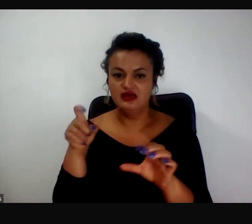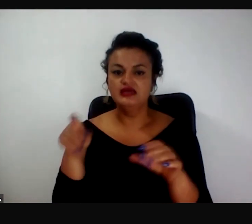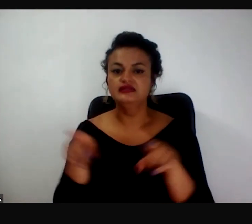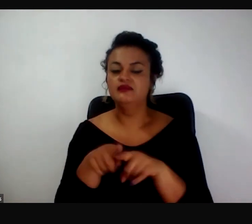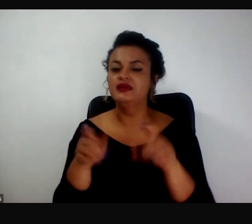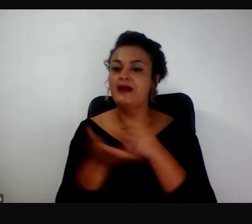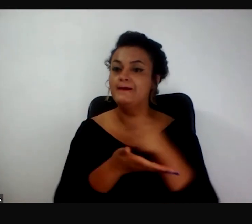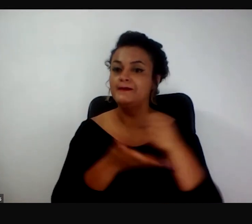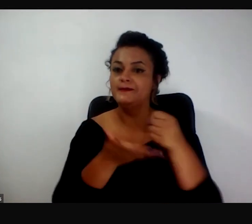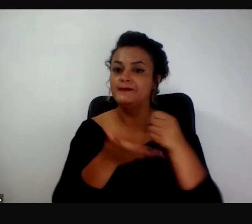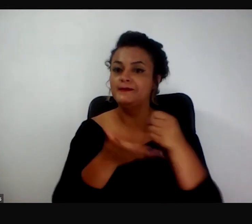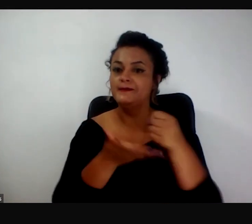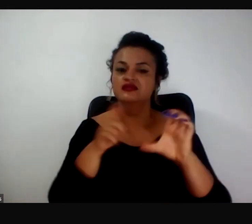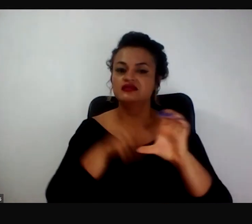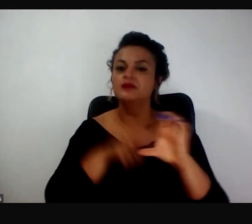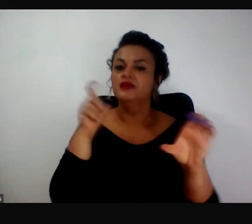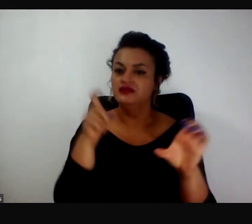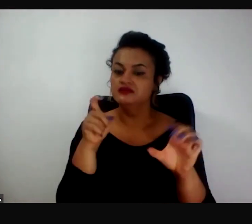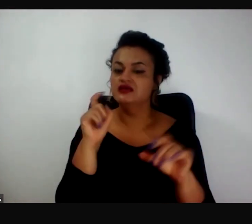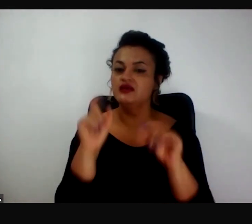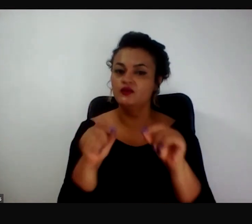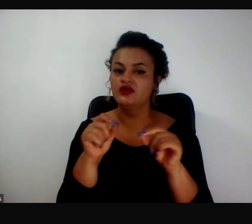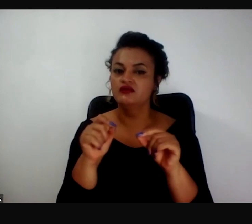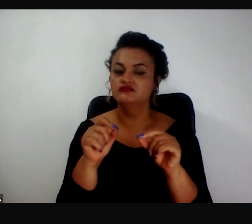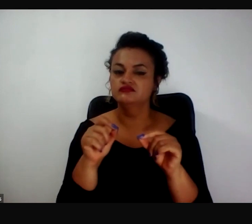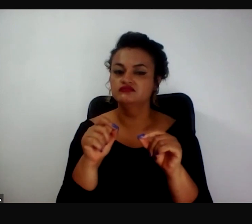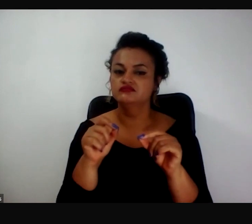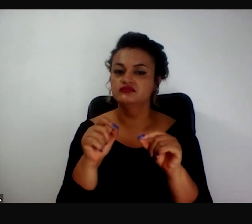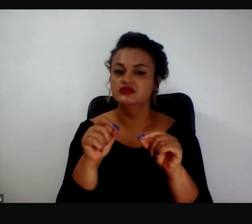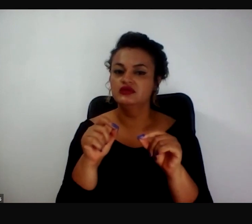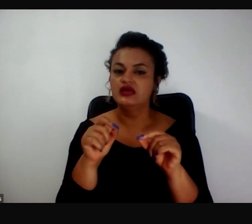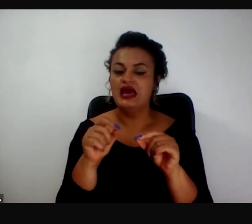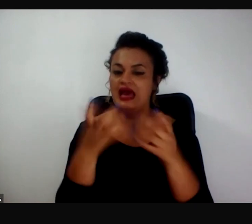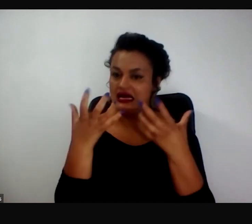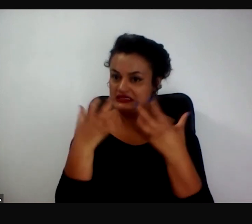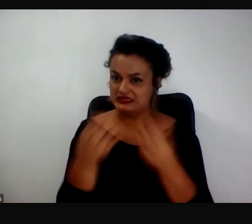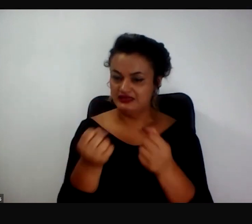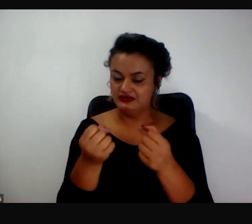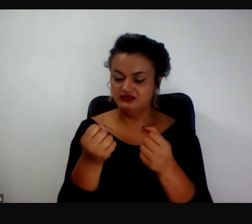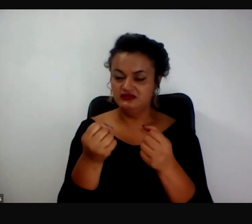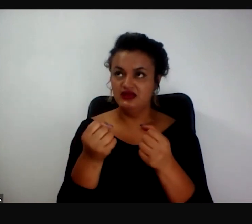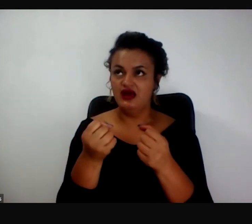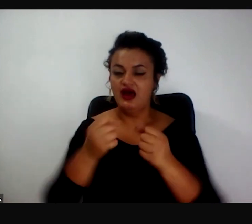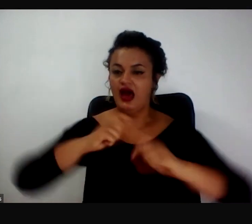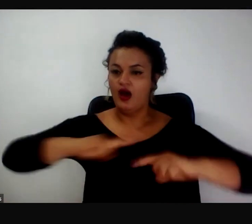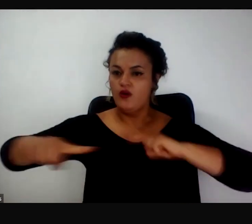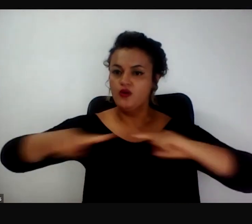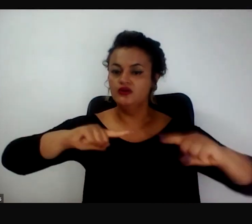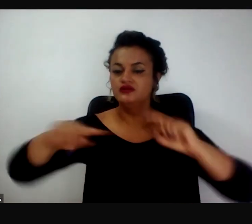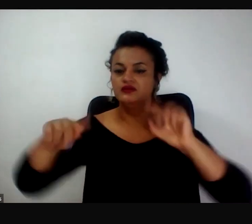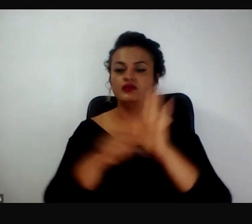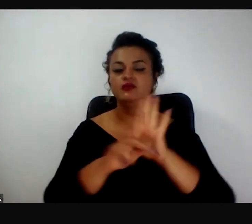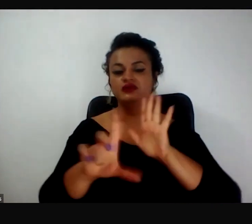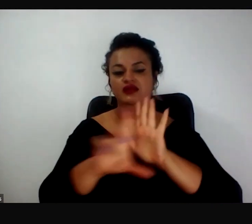da independência será a submissão ao império da lei. Então,